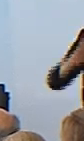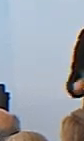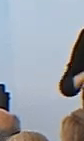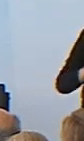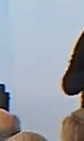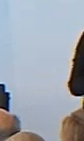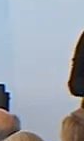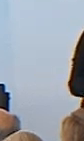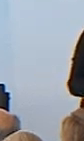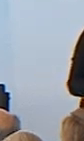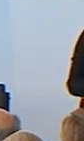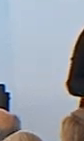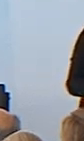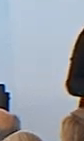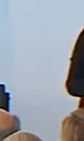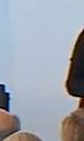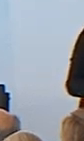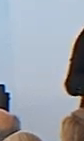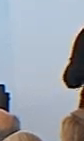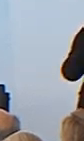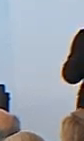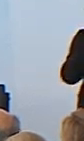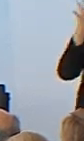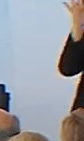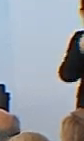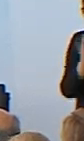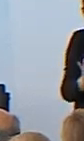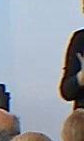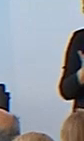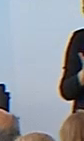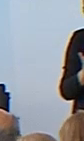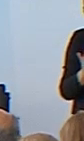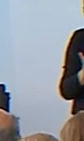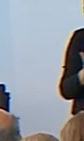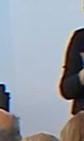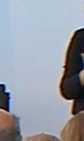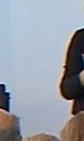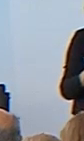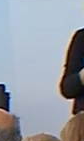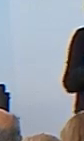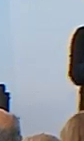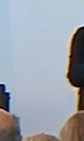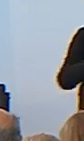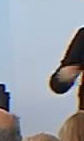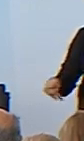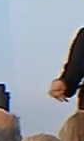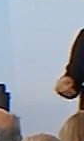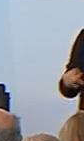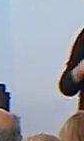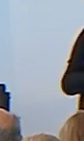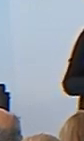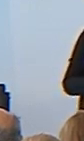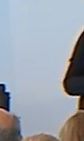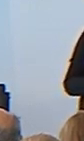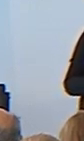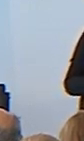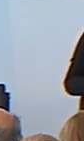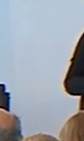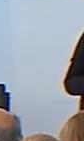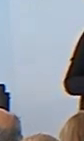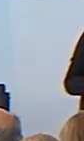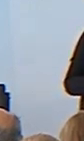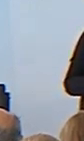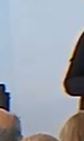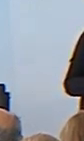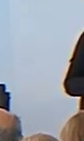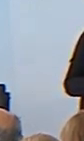nosso país eu me sinto feliz presidenta Dilma não pode estar e o nosso berzu vai